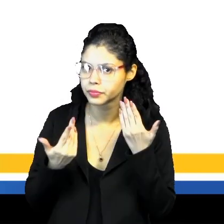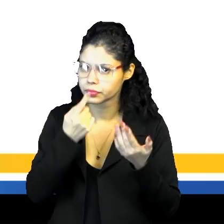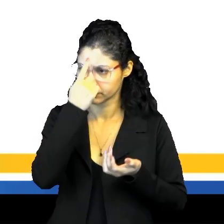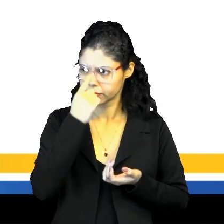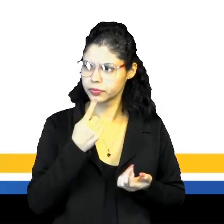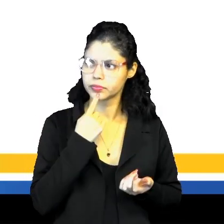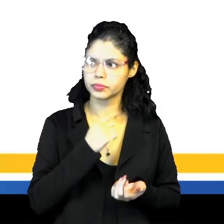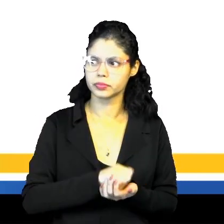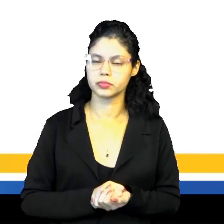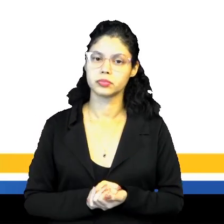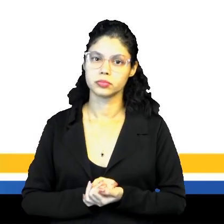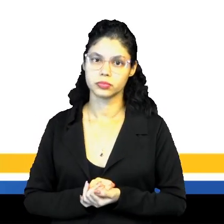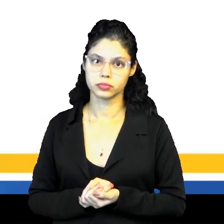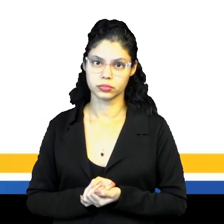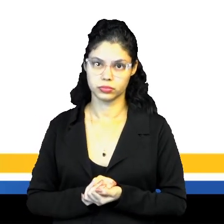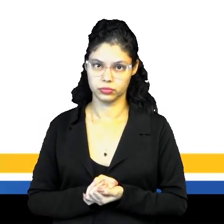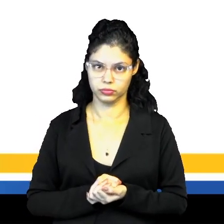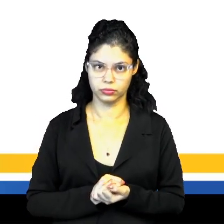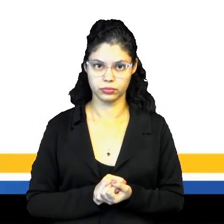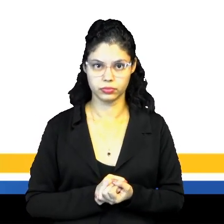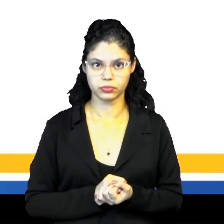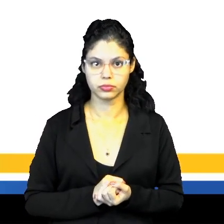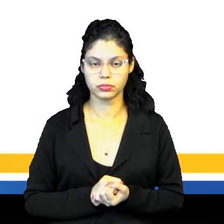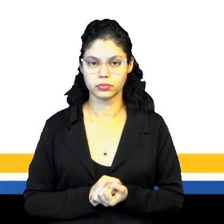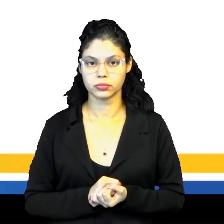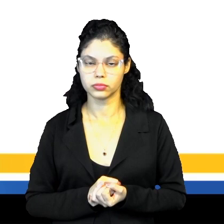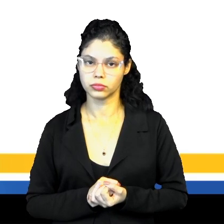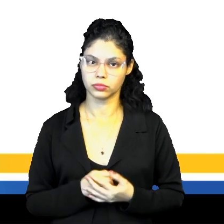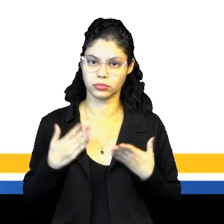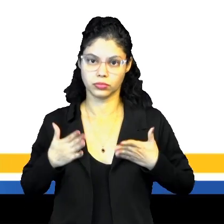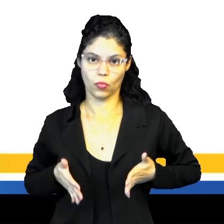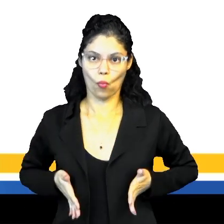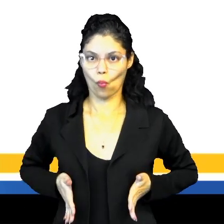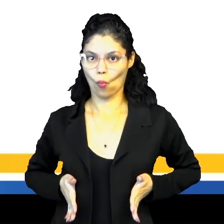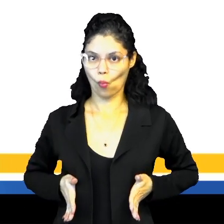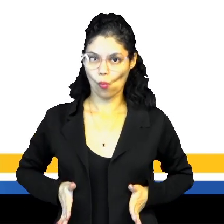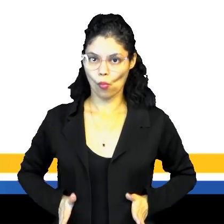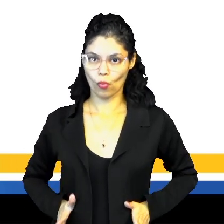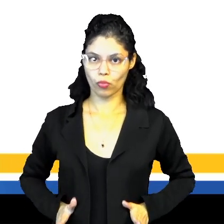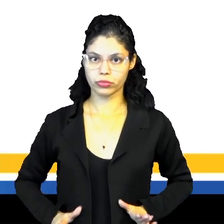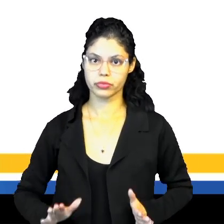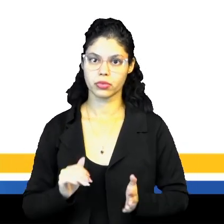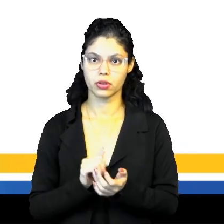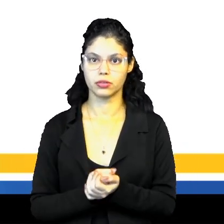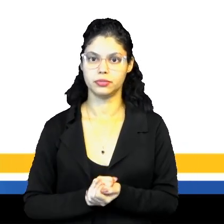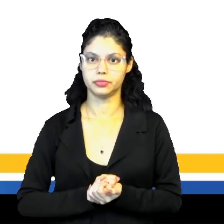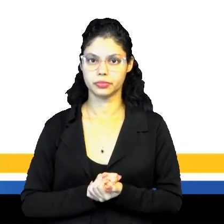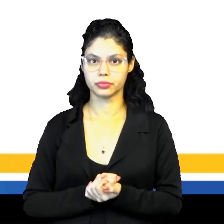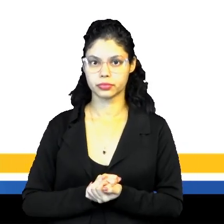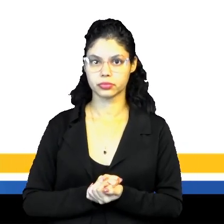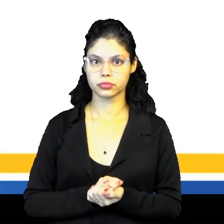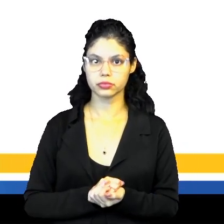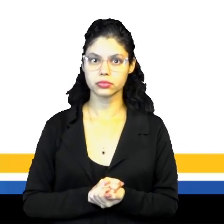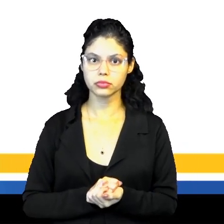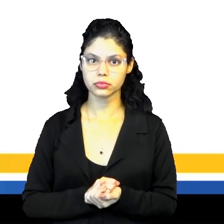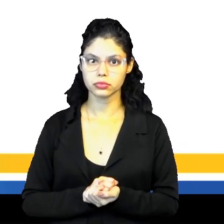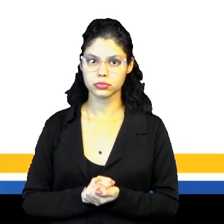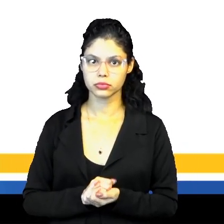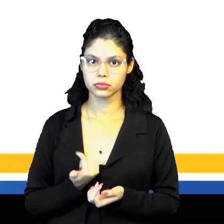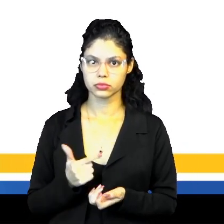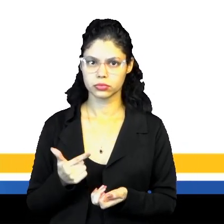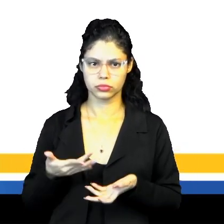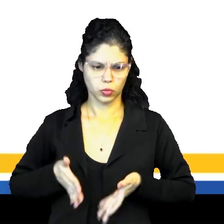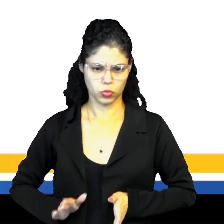imagem? Banhador maiô que diminua mais, ou seja, a mulher diz, ó, coloca esse maiô que diminui mais a silhueta. Aí ela diz, não tenho nada